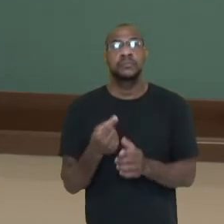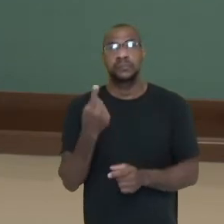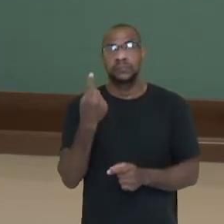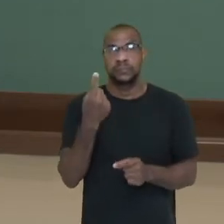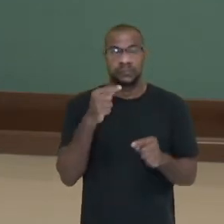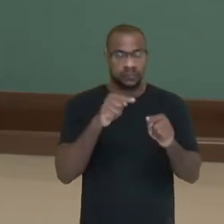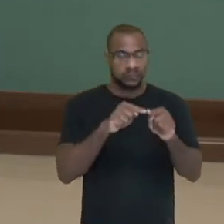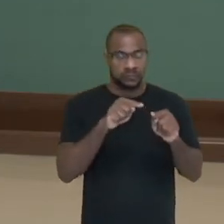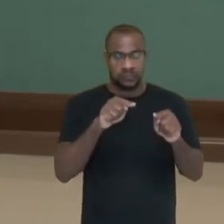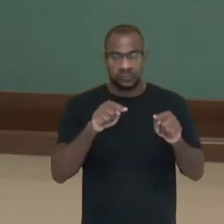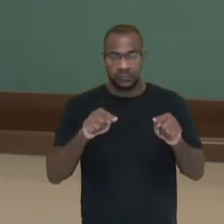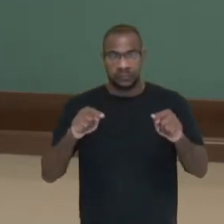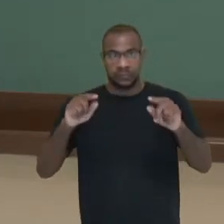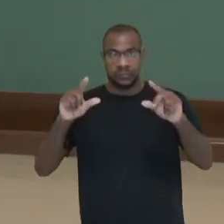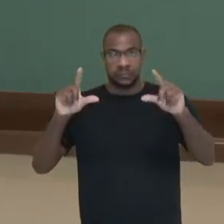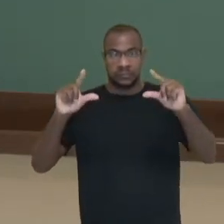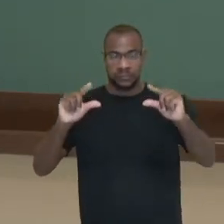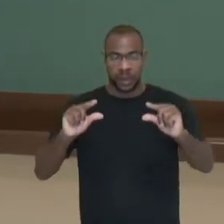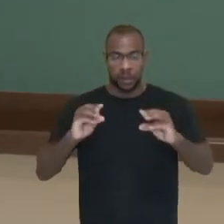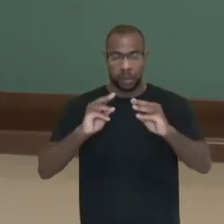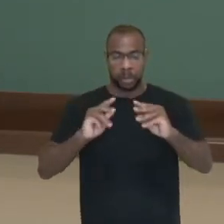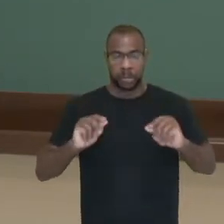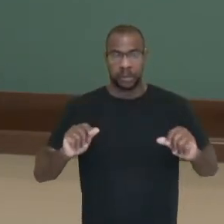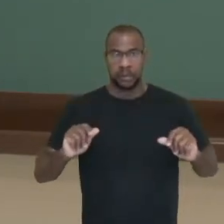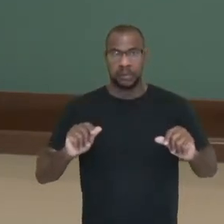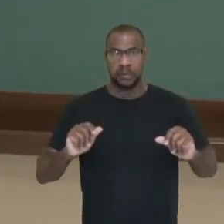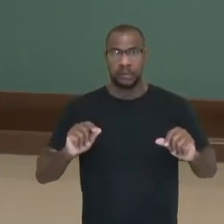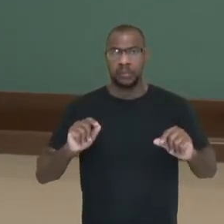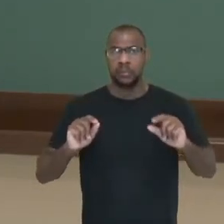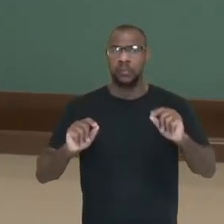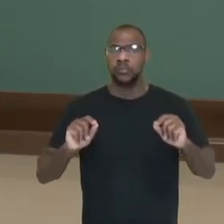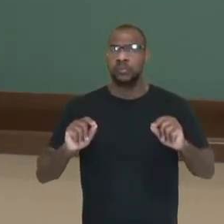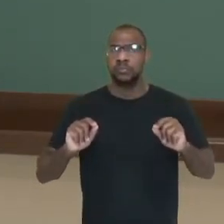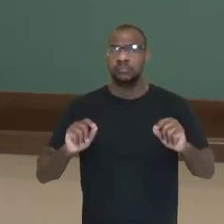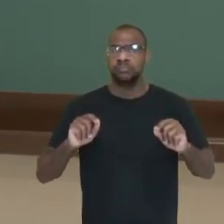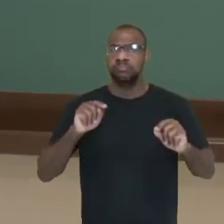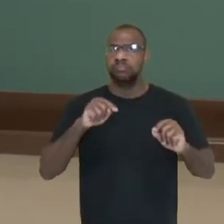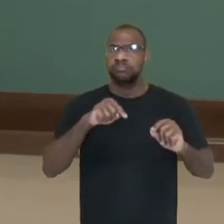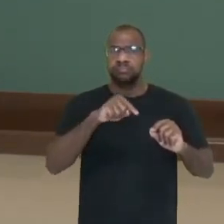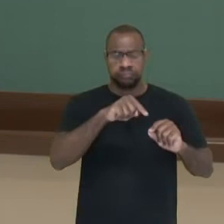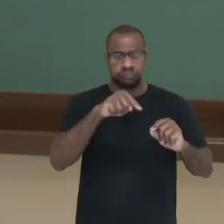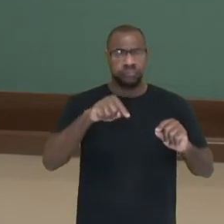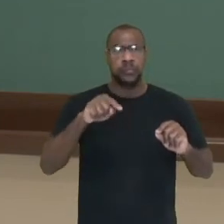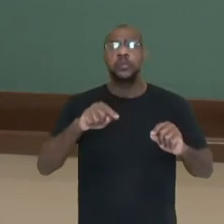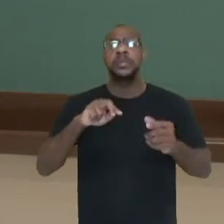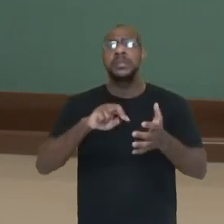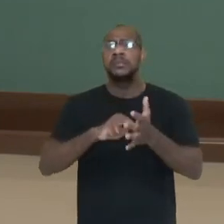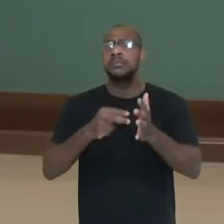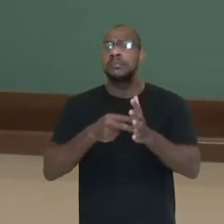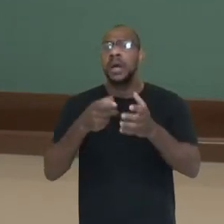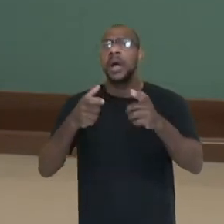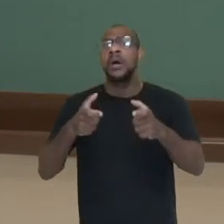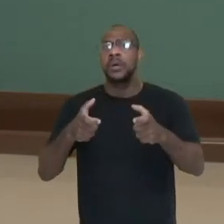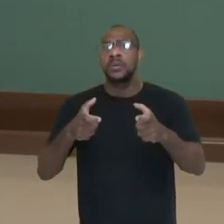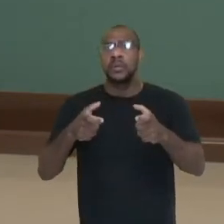consecutivos da manteiga derretida? Pessoal, que posição, pessoal, corresponde a 2